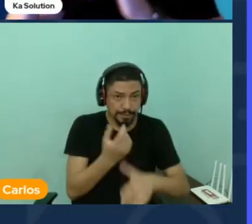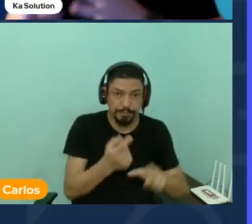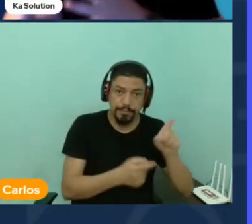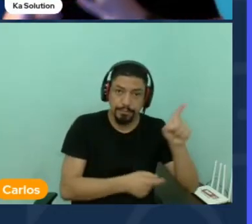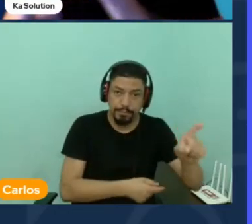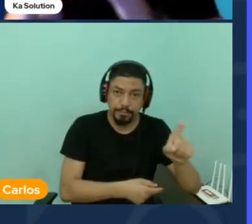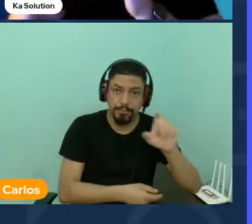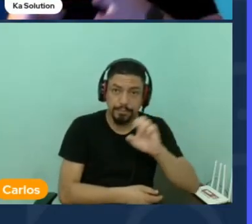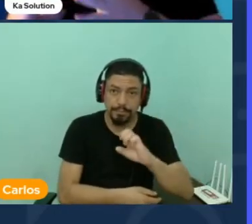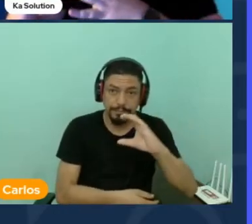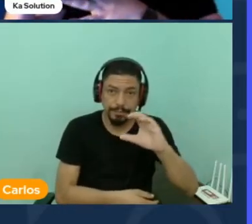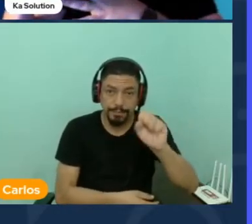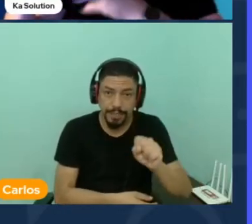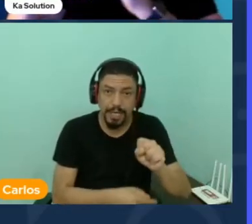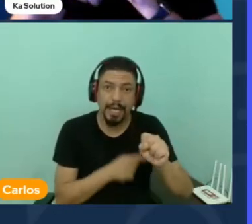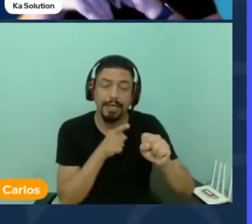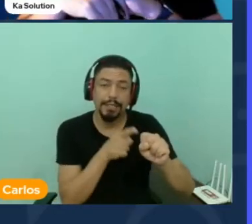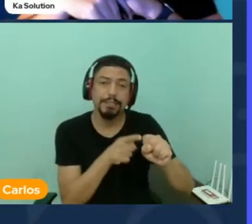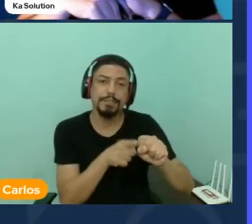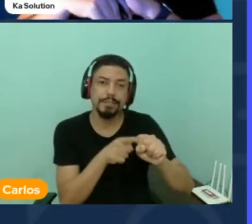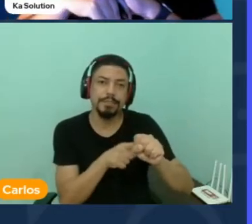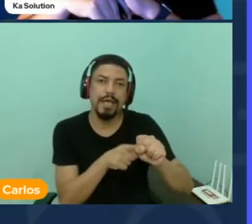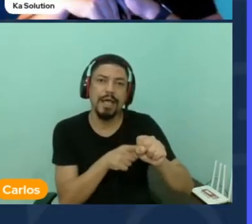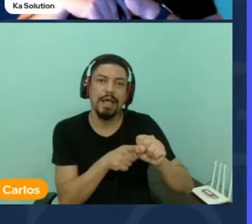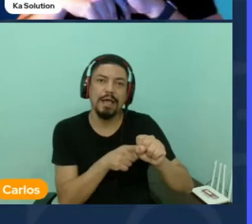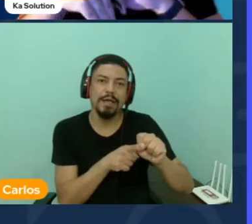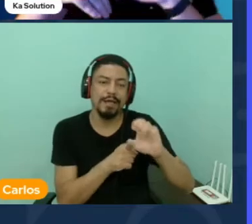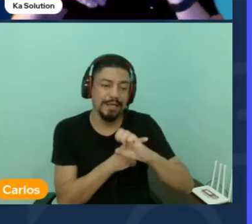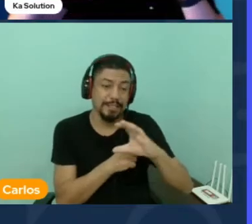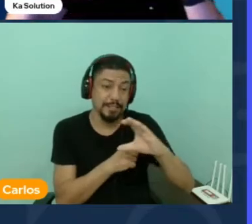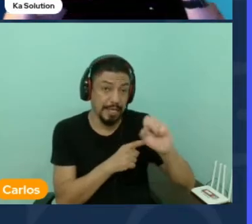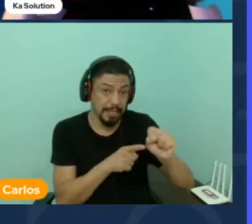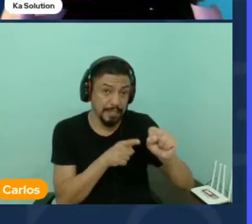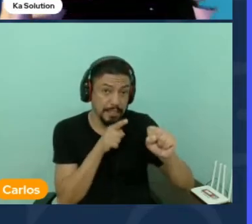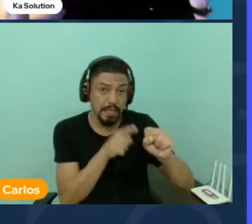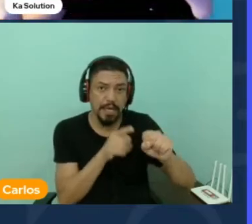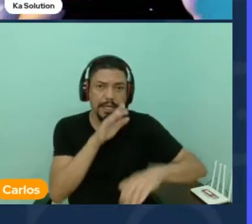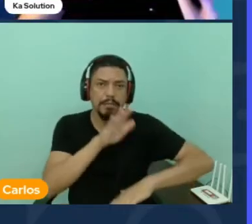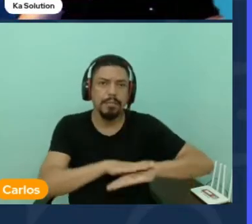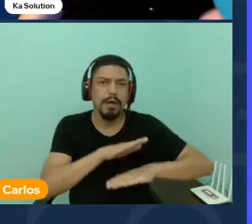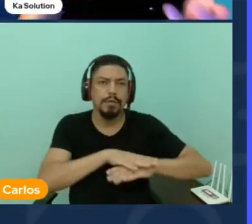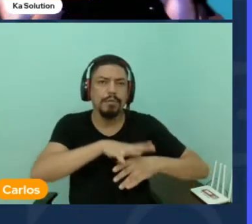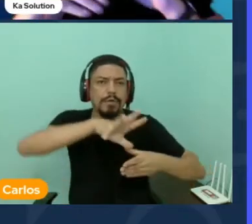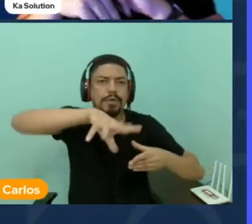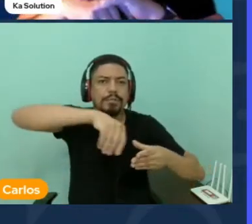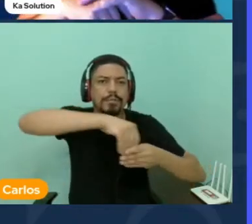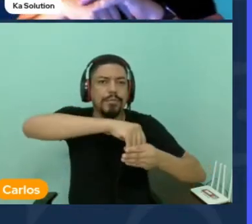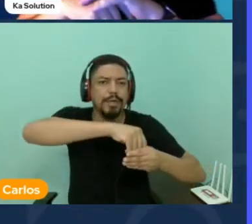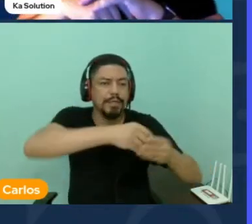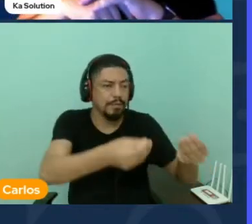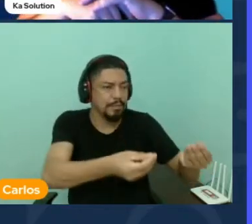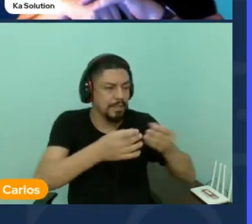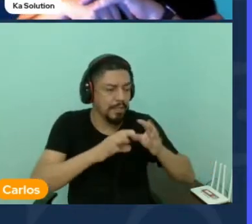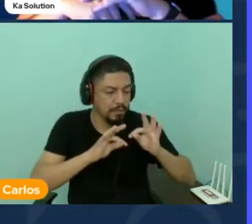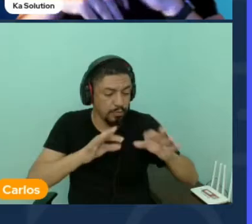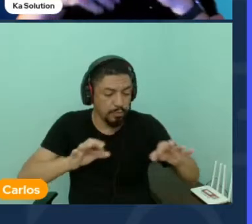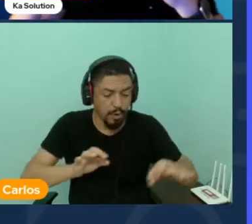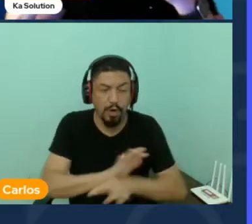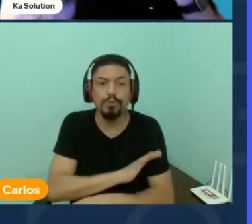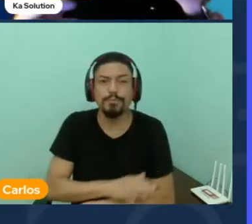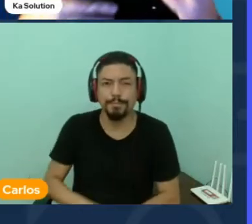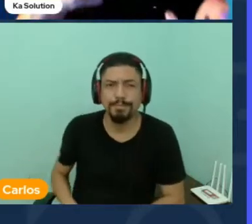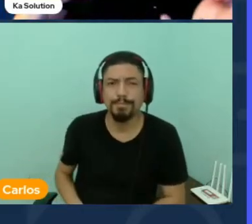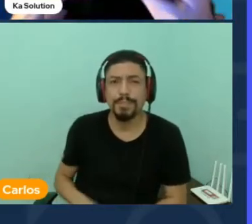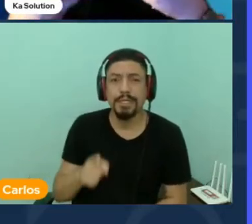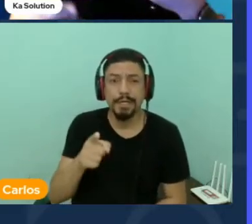Amazon Container, o Elastic Container Service, o ECS, faz a implementação para mim de tudo isso. E